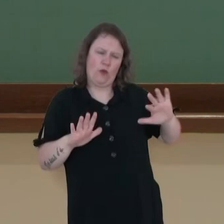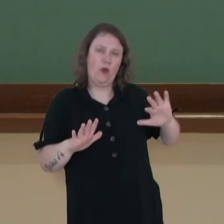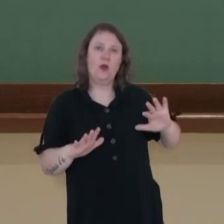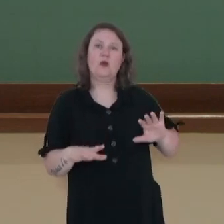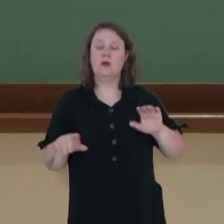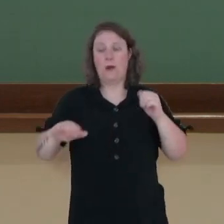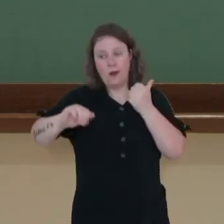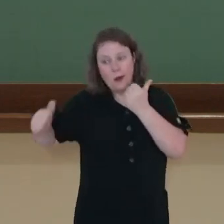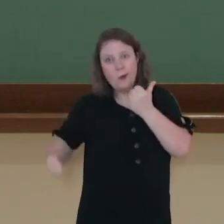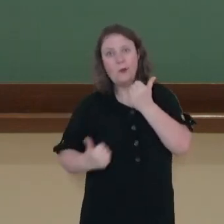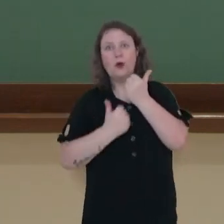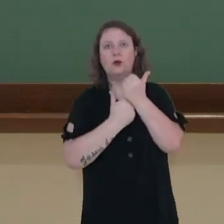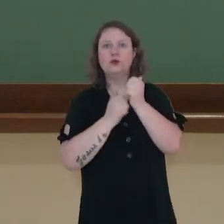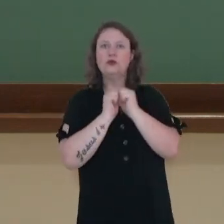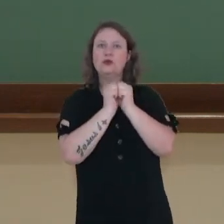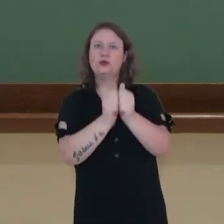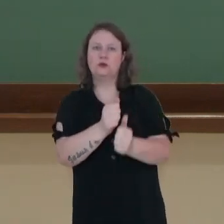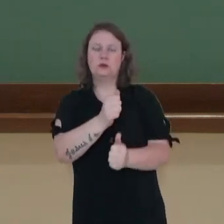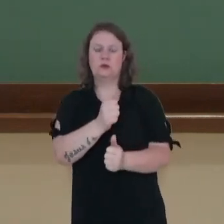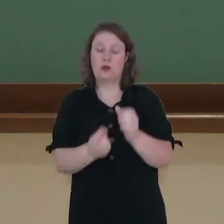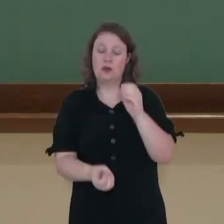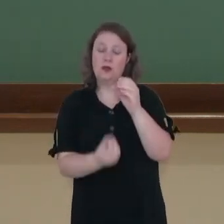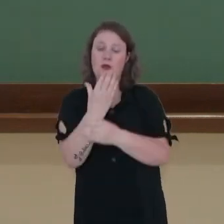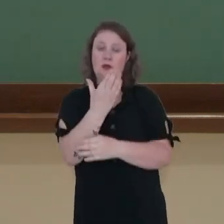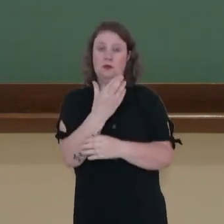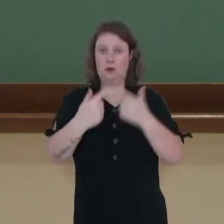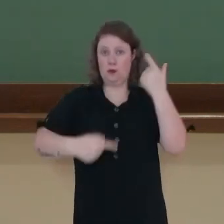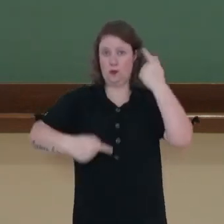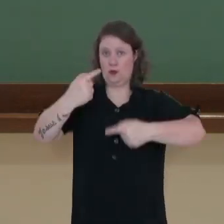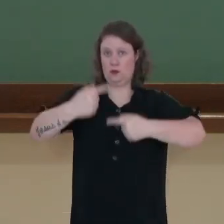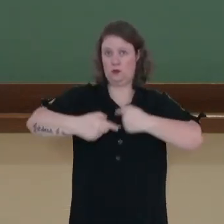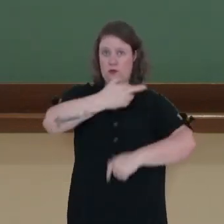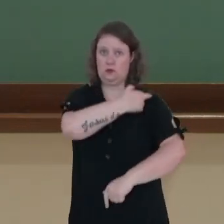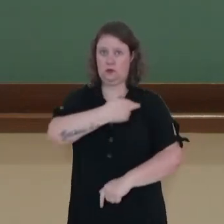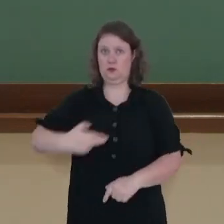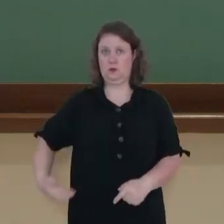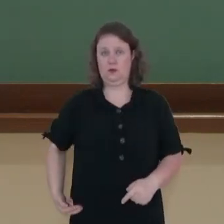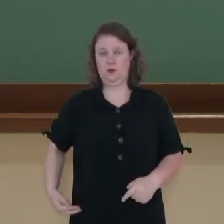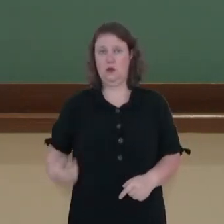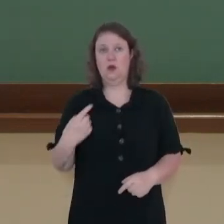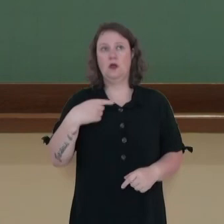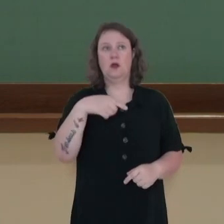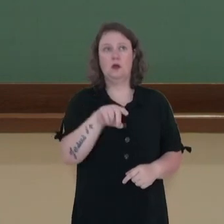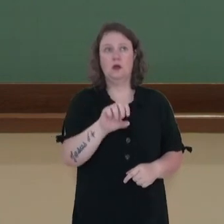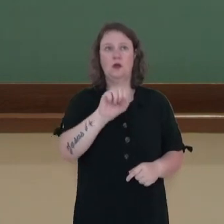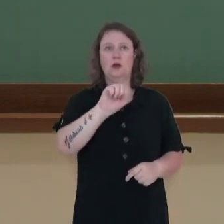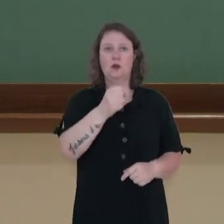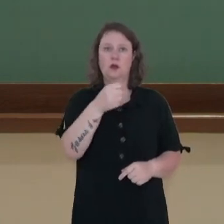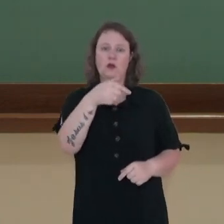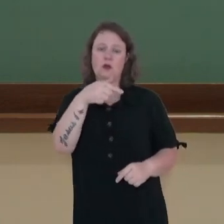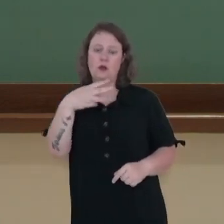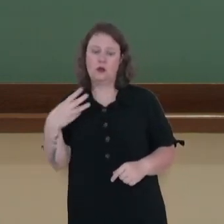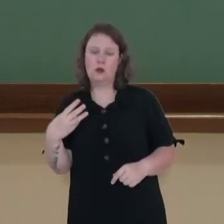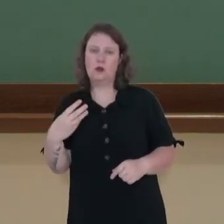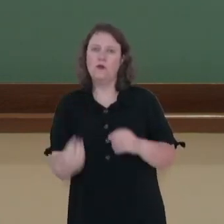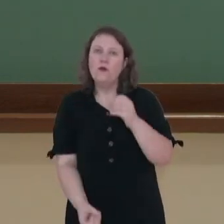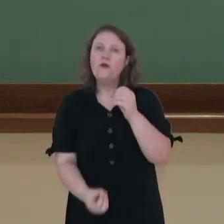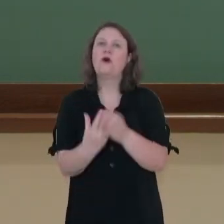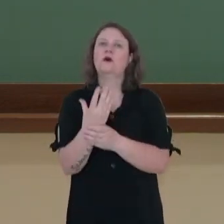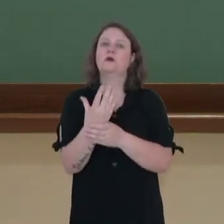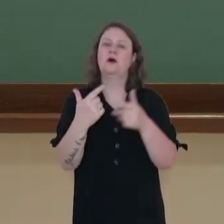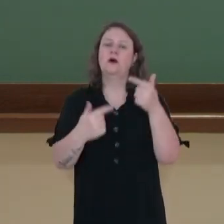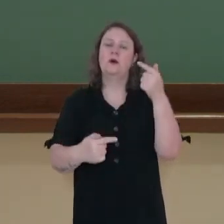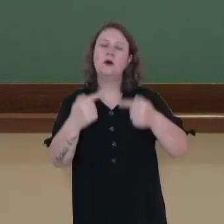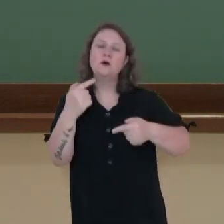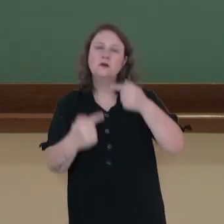movimento republicano, e no ano de 1873, a fundação do Partido Republicano Paulista, que